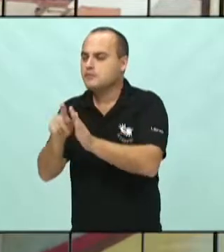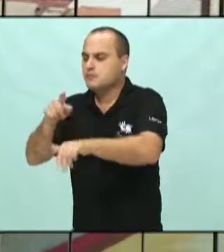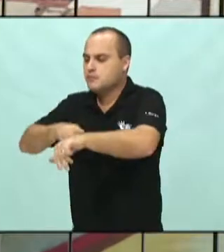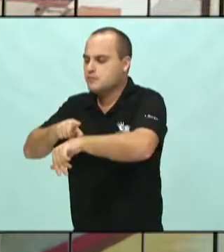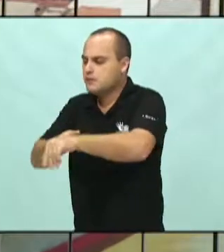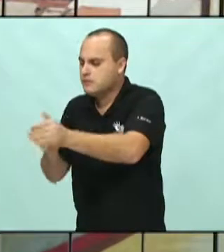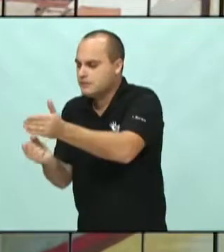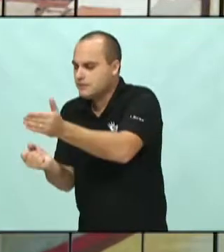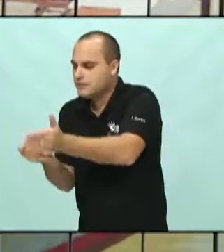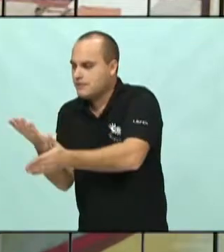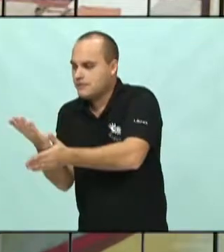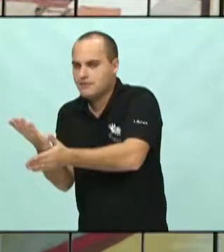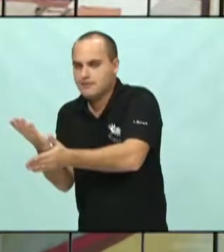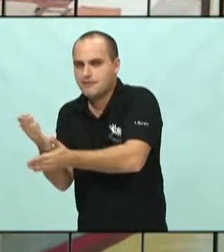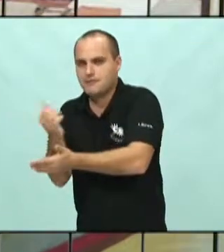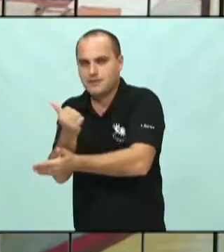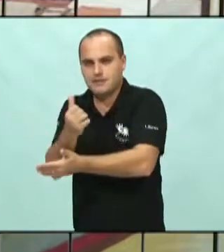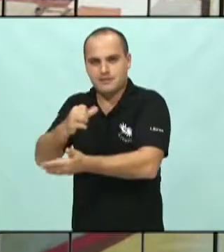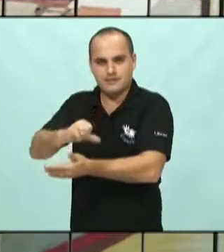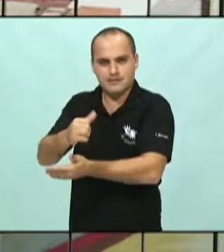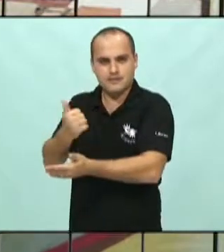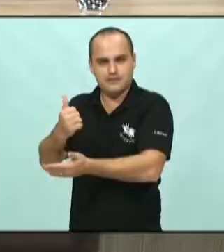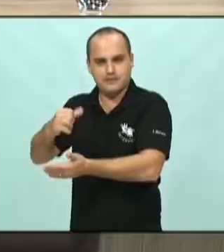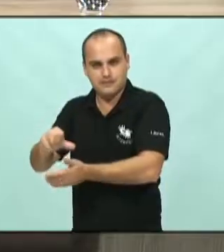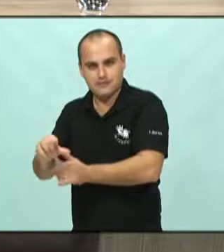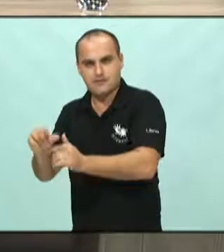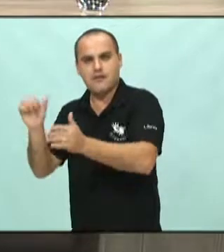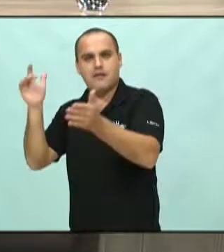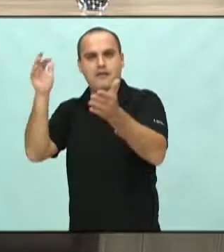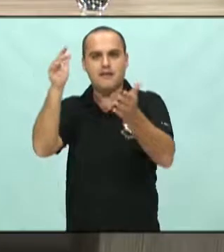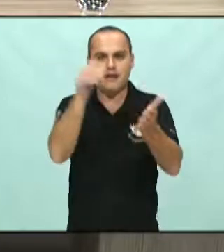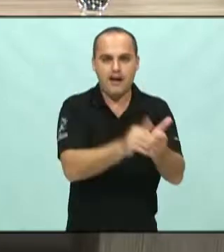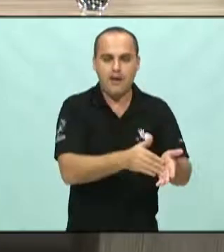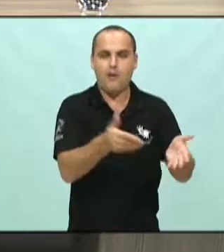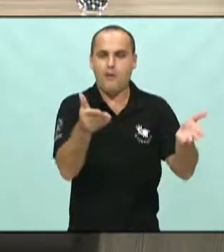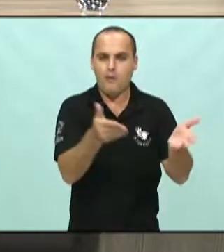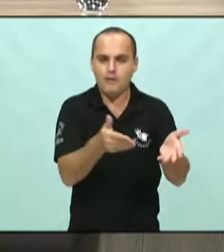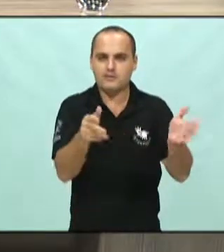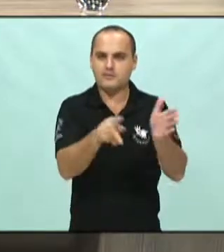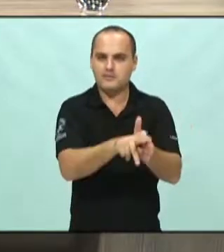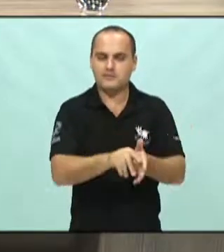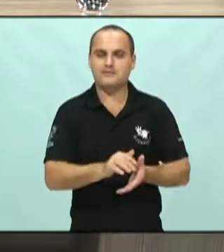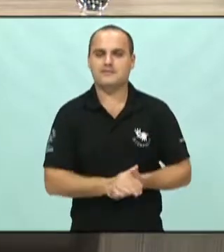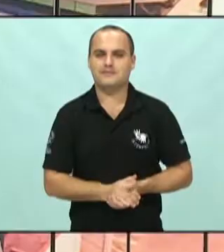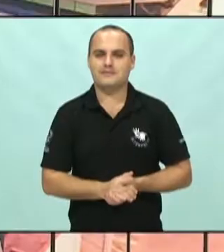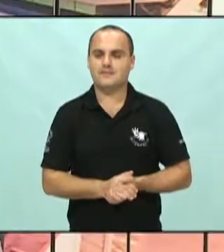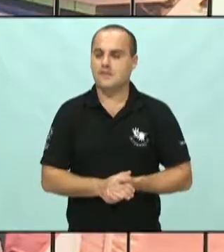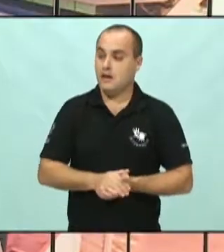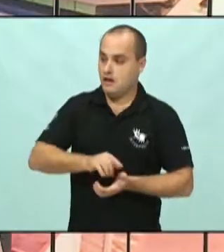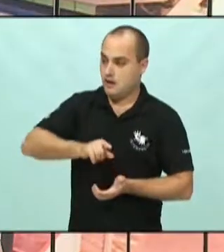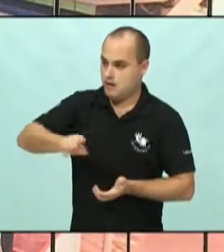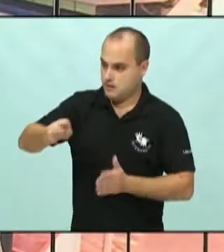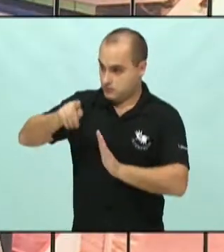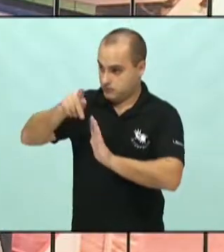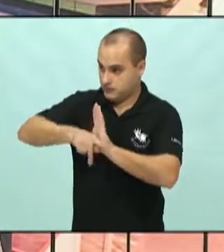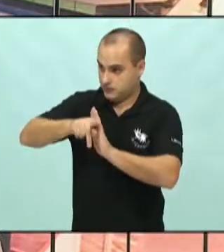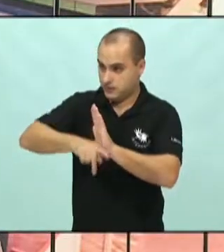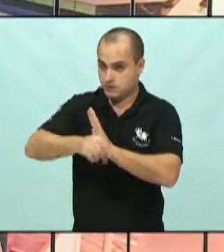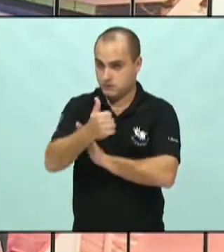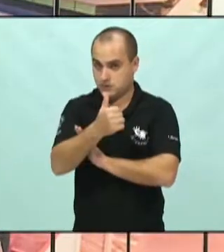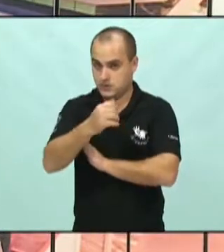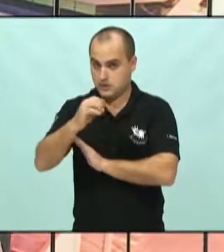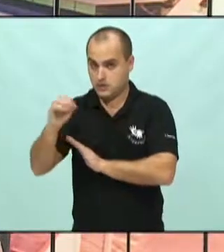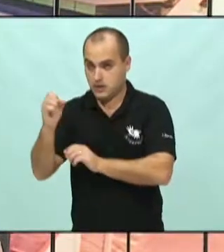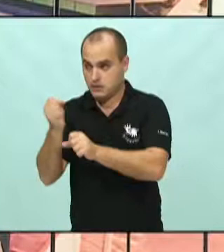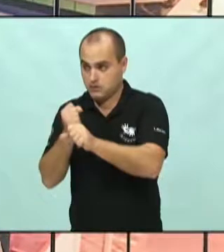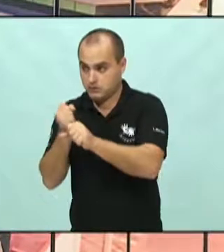ele conquistou o acesso para a elite do futebol catarinense novamente. Esse projeto do centenário, do livro do centenário, ele